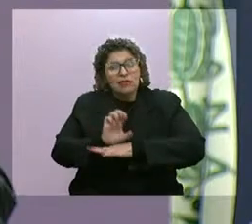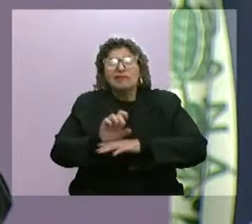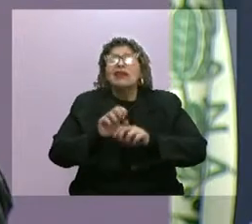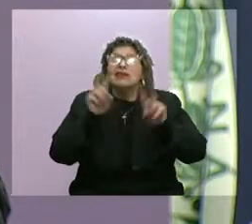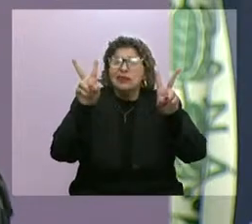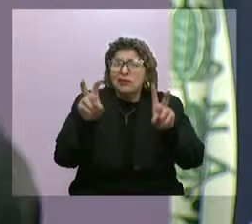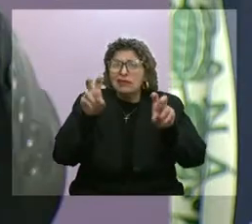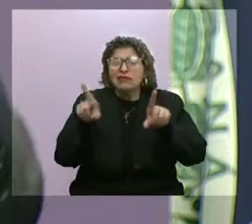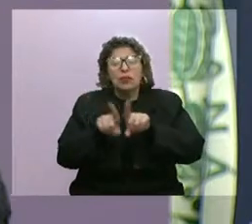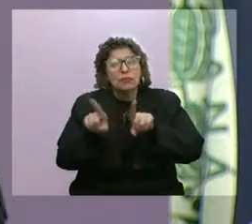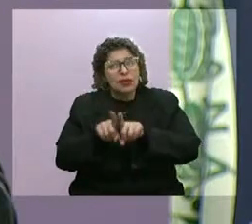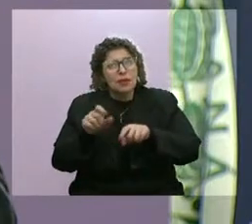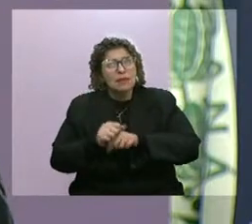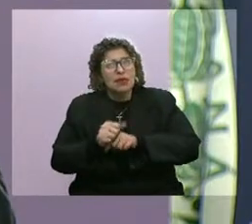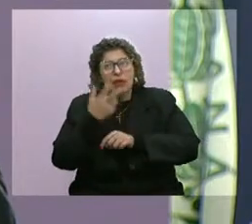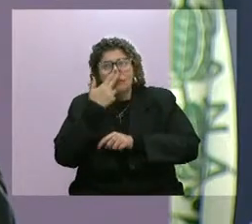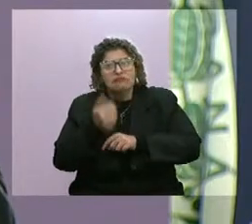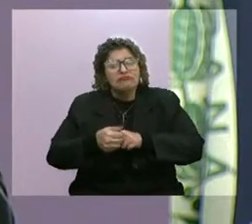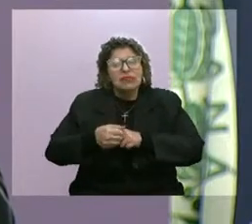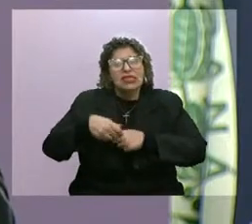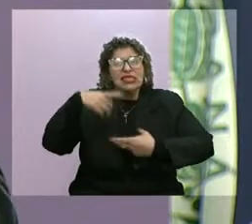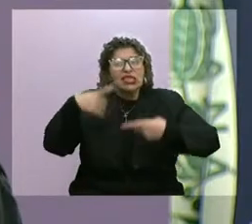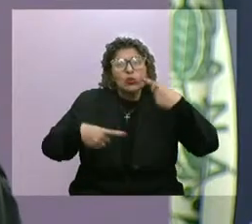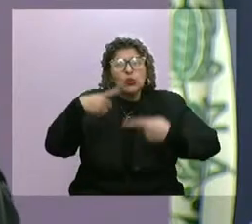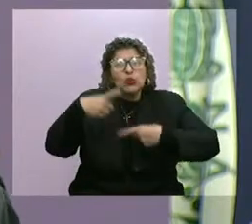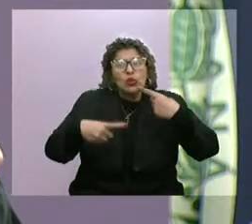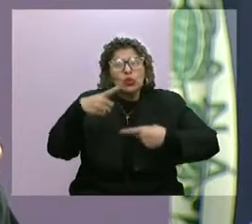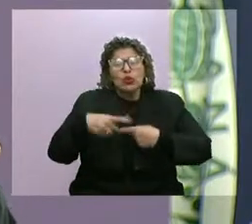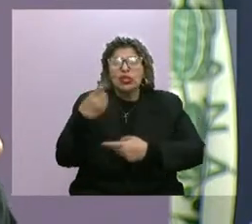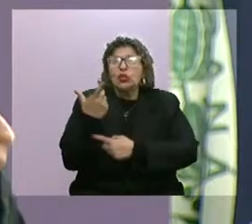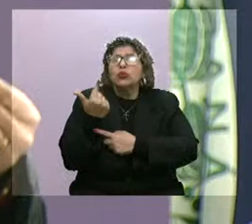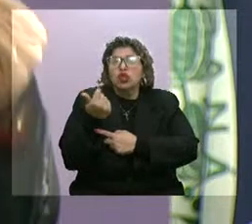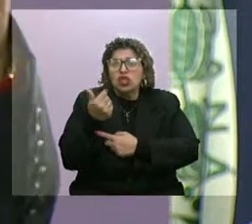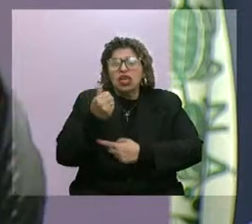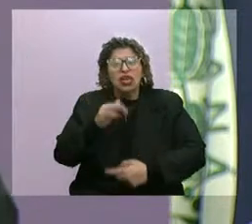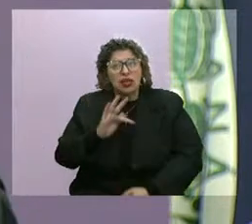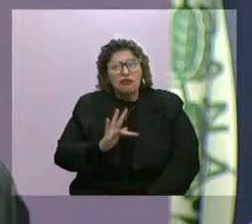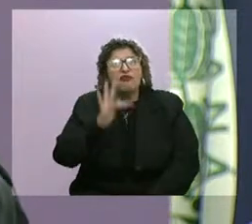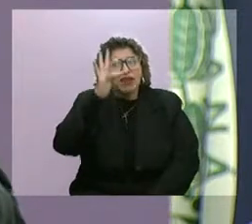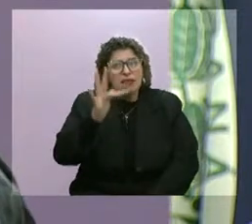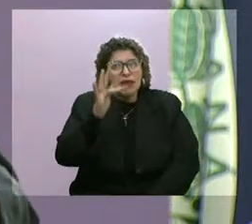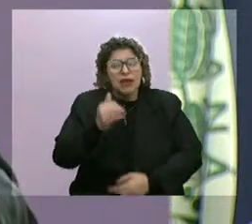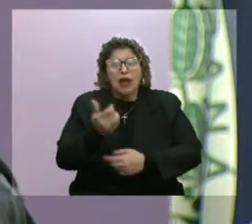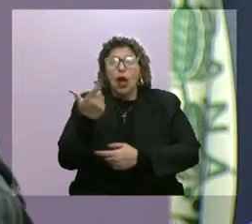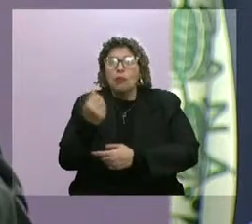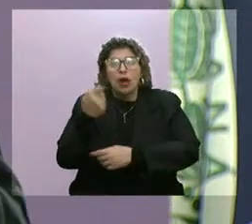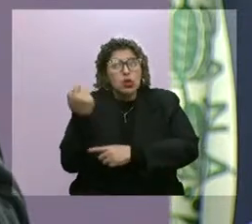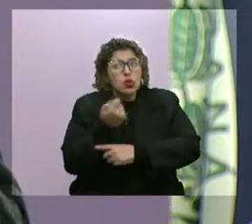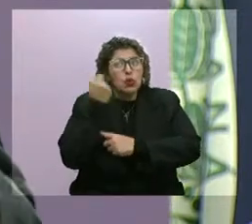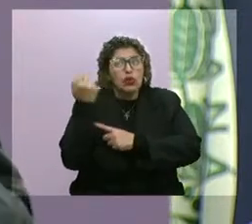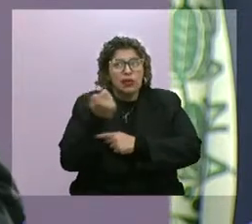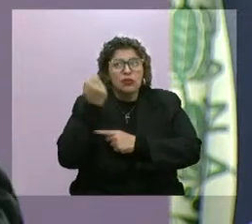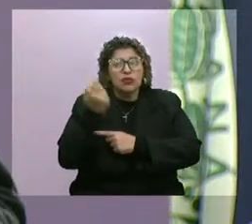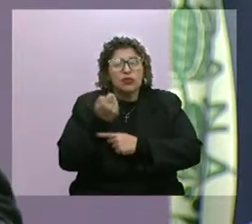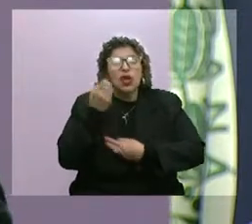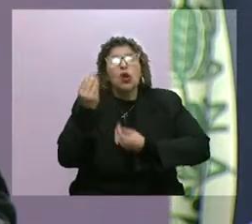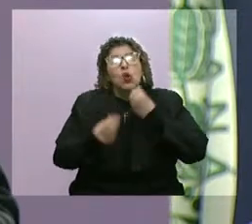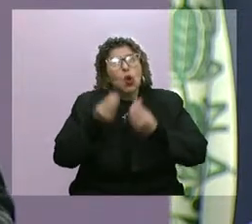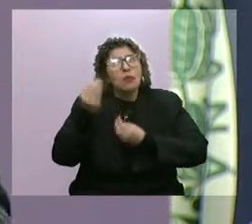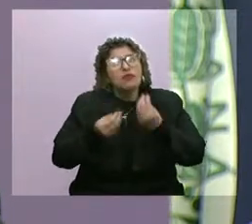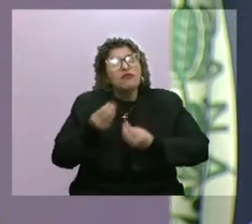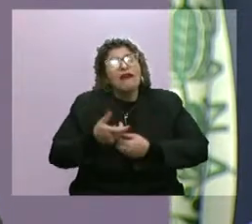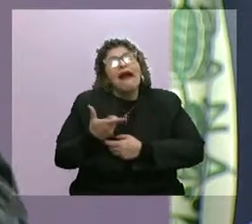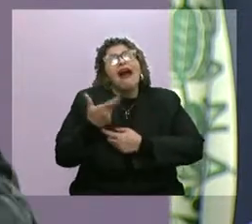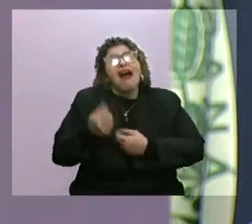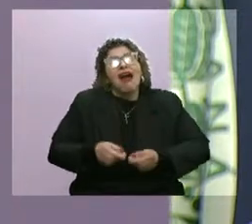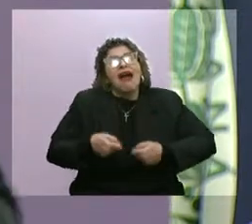questão, também apareceu aquela discussão federal de repasses do governo federal para o Rio Grande do Sul, em que como foi gasto o